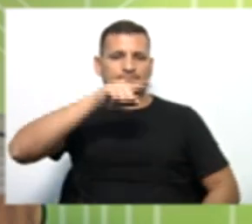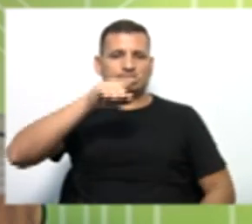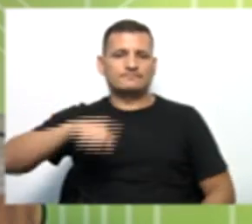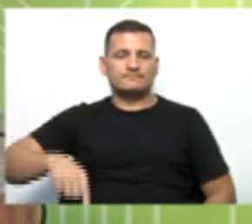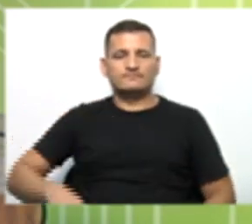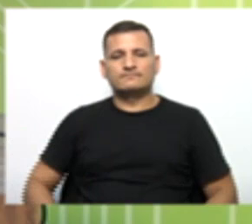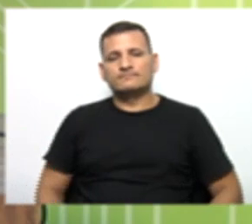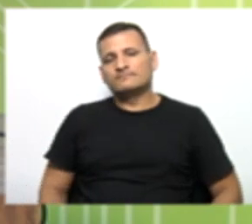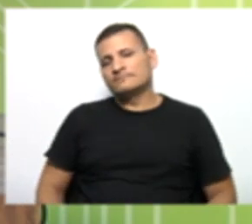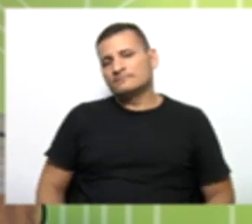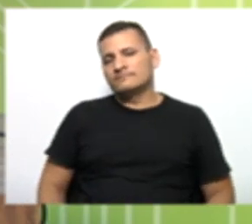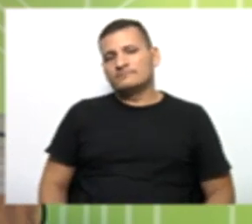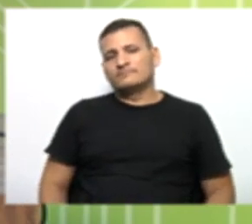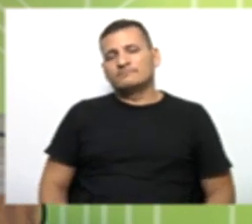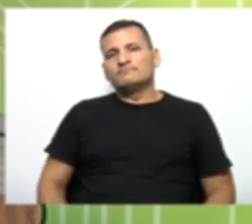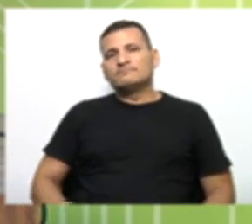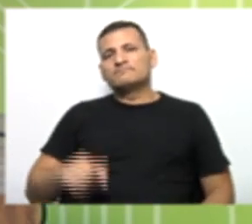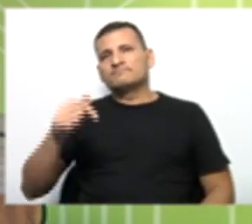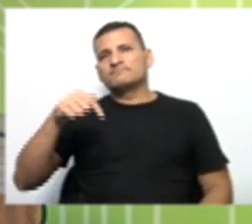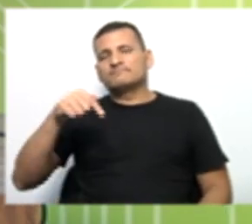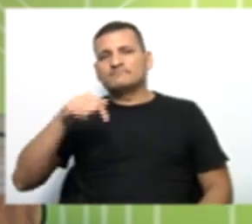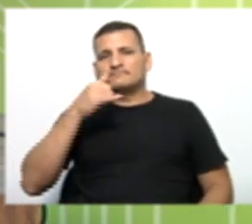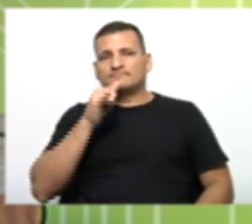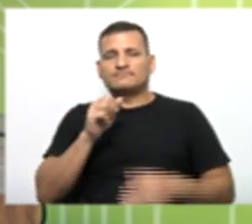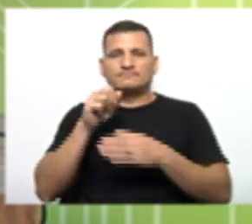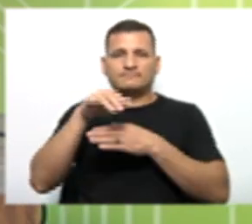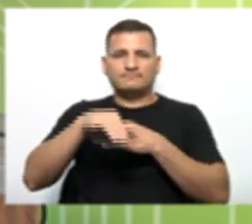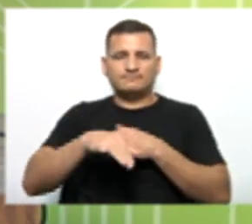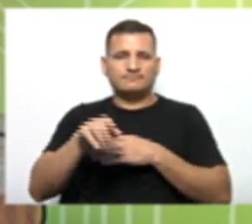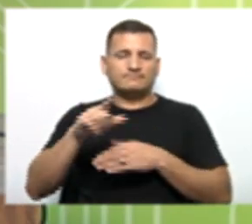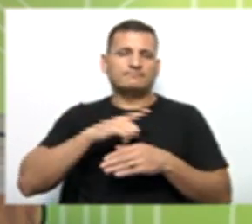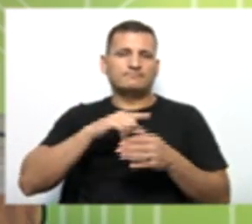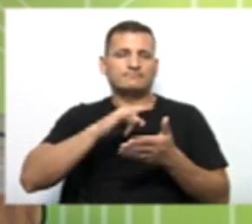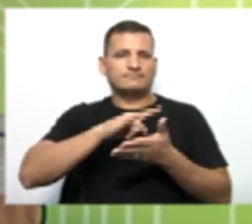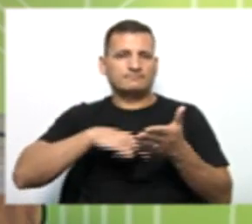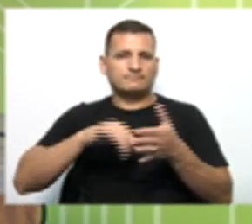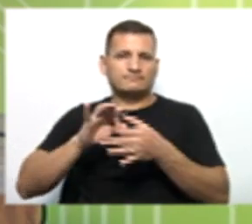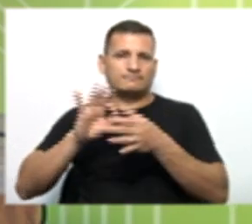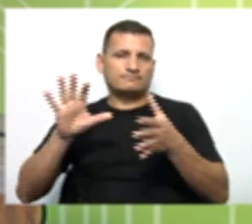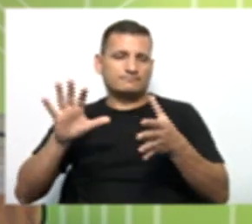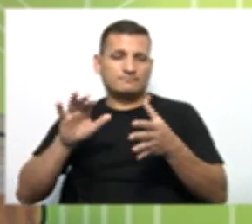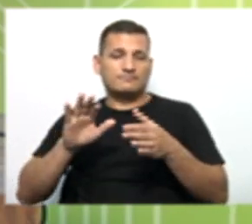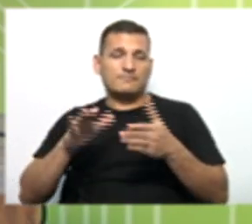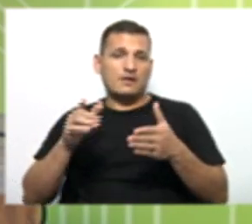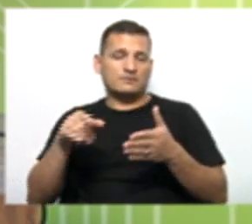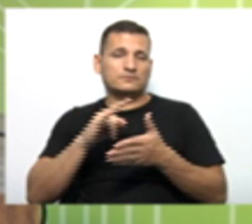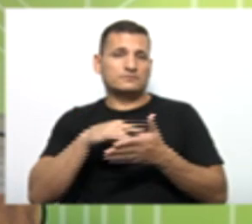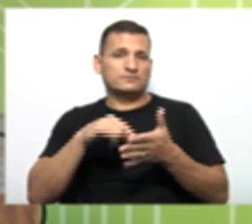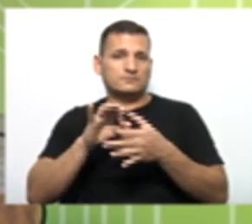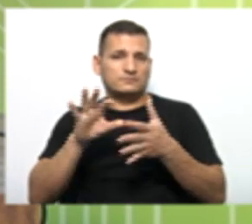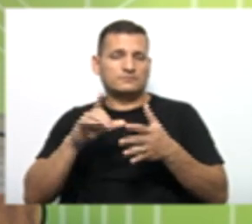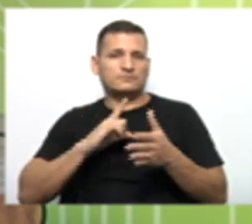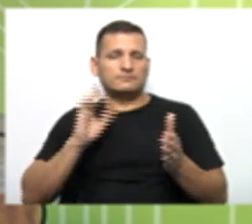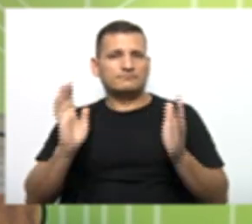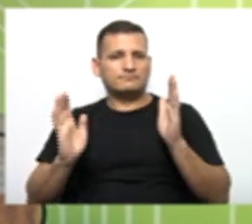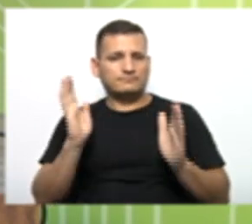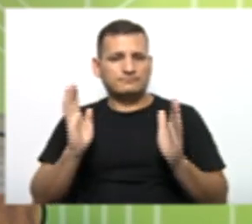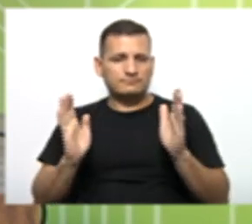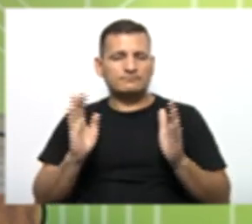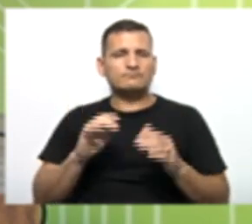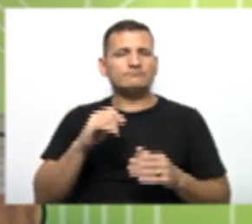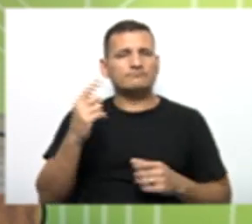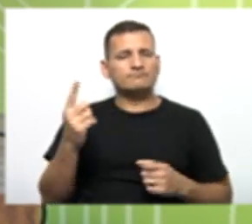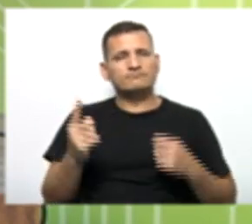aqui na usina, ela também tem essa licença de operação. Só que essa licença de operação tem um prazo. E de tempos em